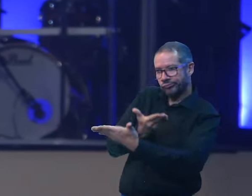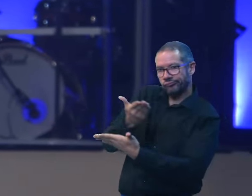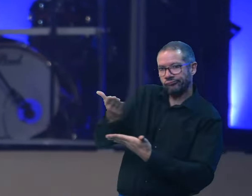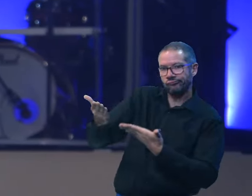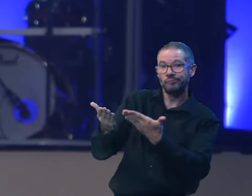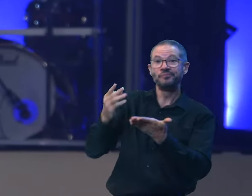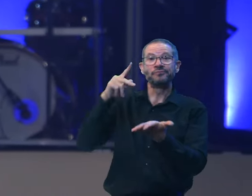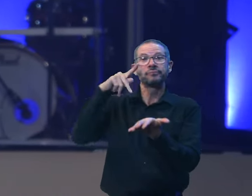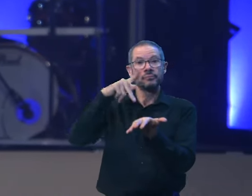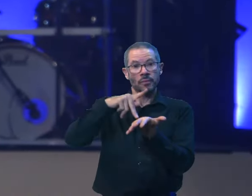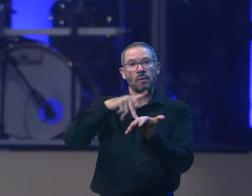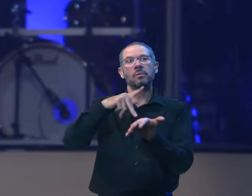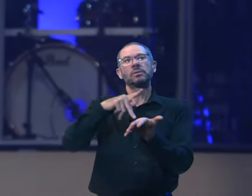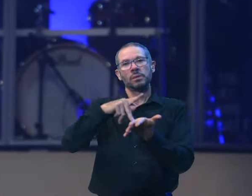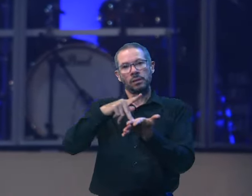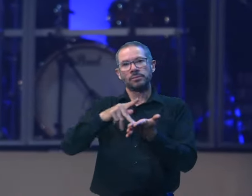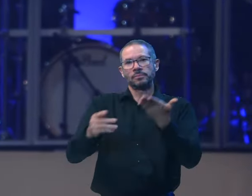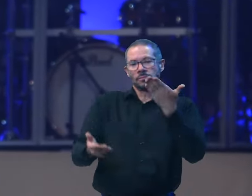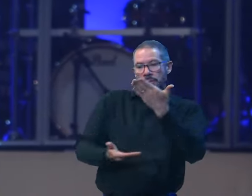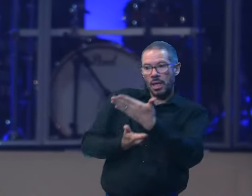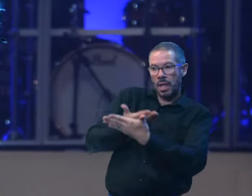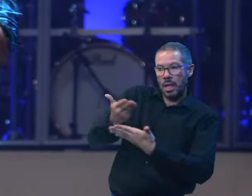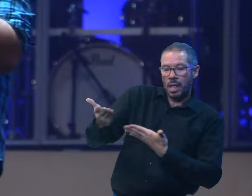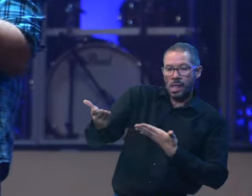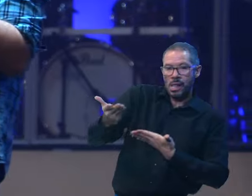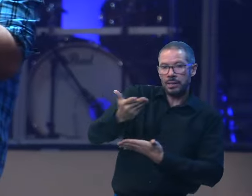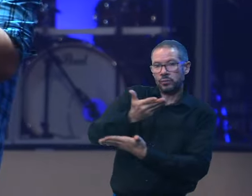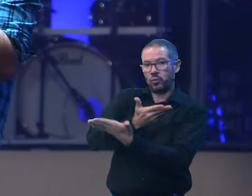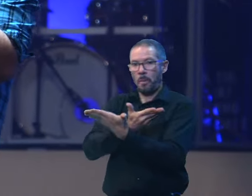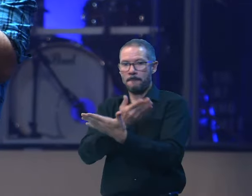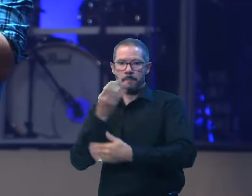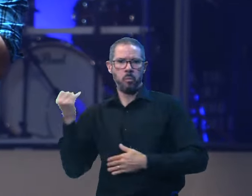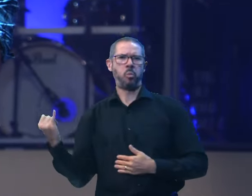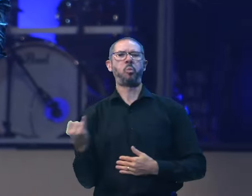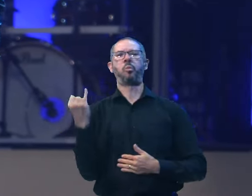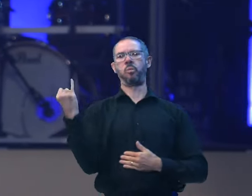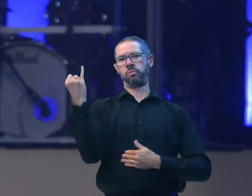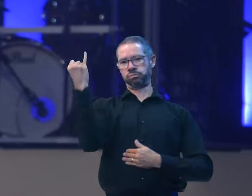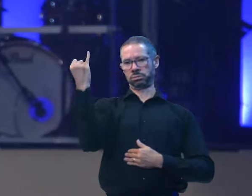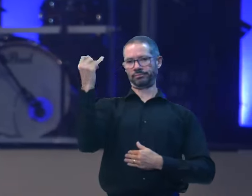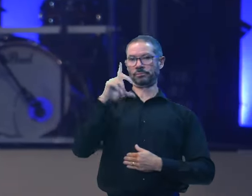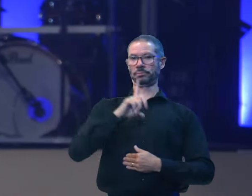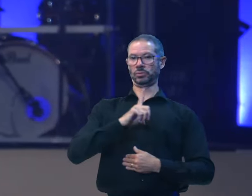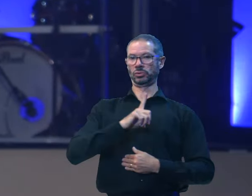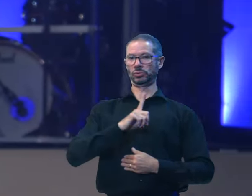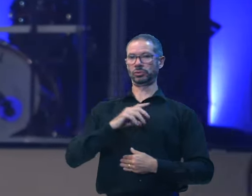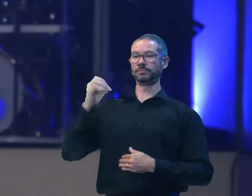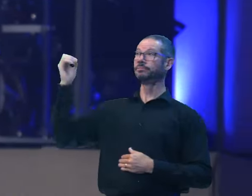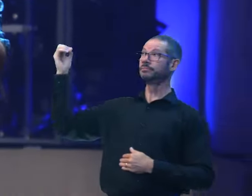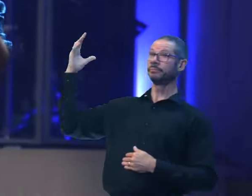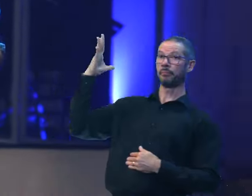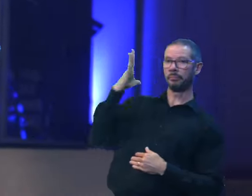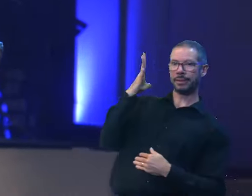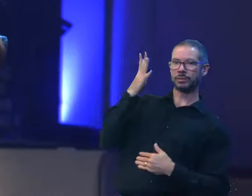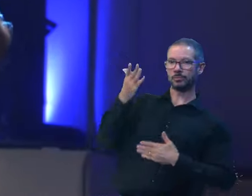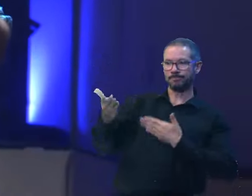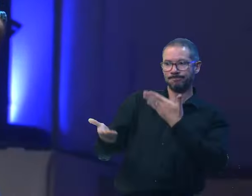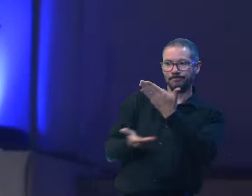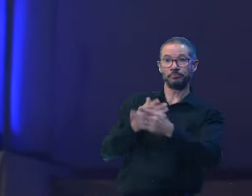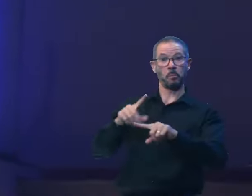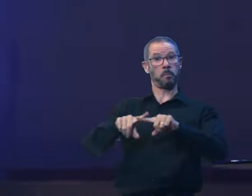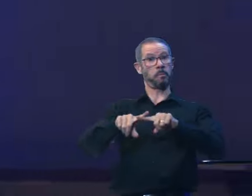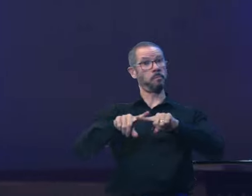A verdade é que relacionamentos são importantes. E existe bênção de Deus nesses relacionamentos.